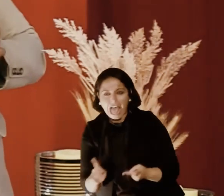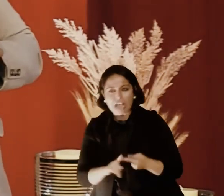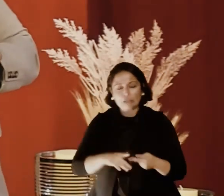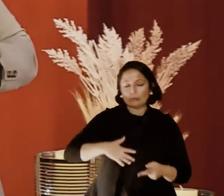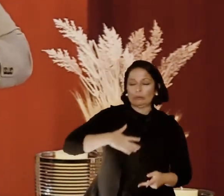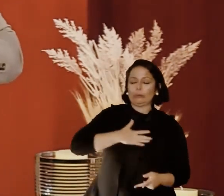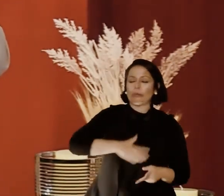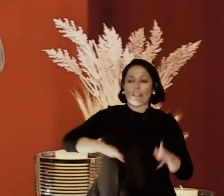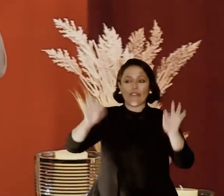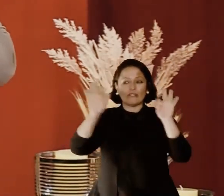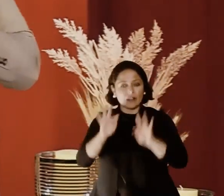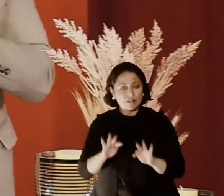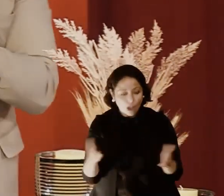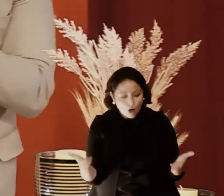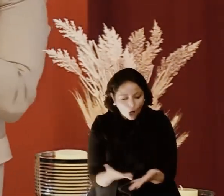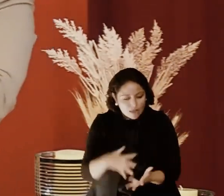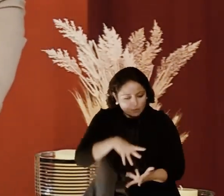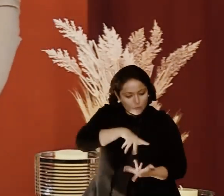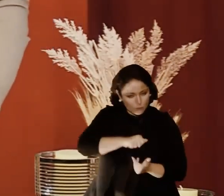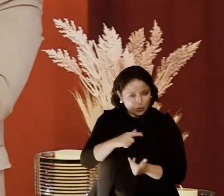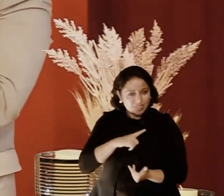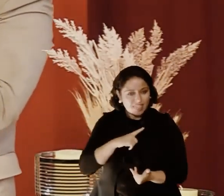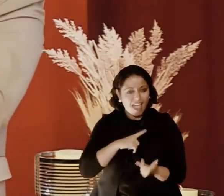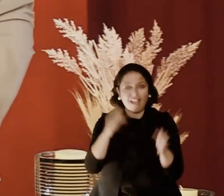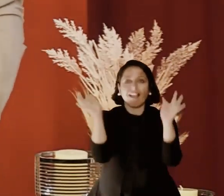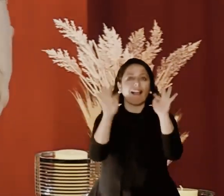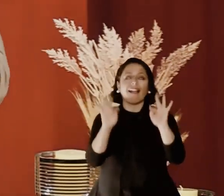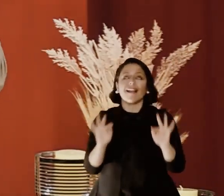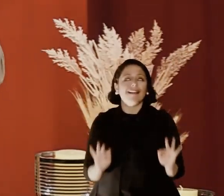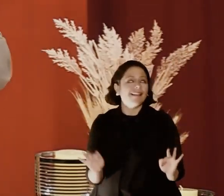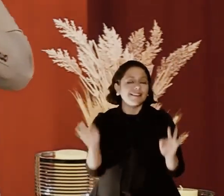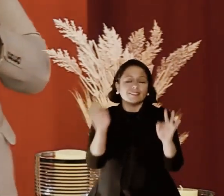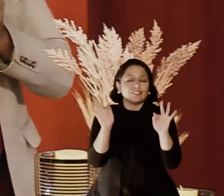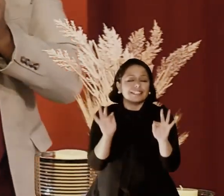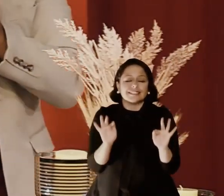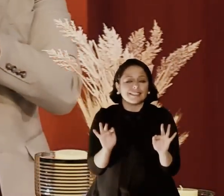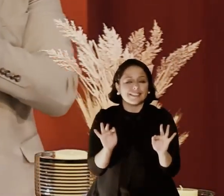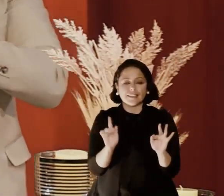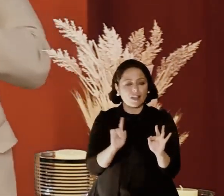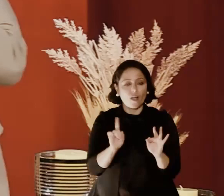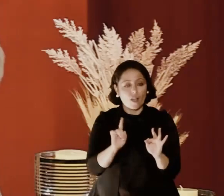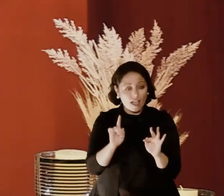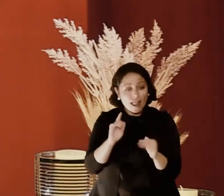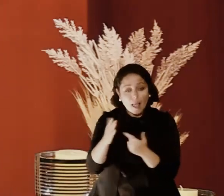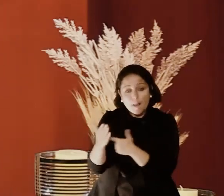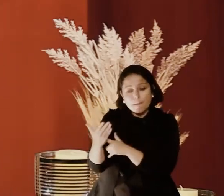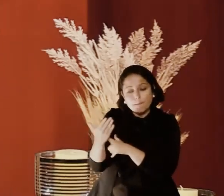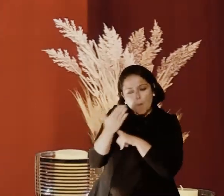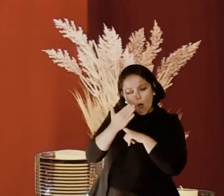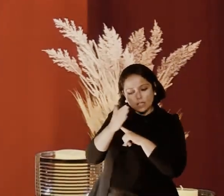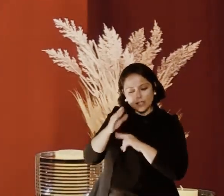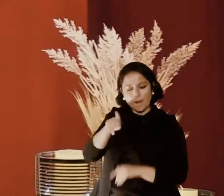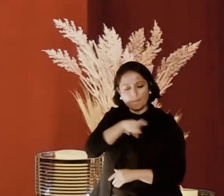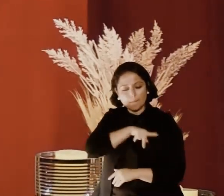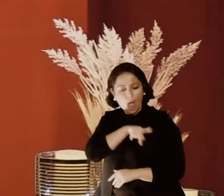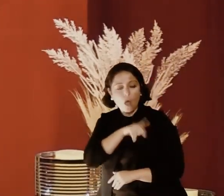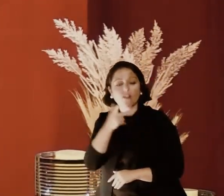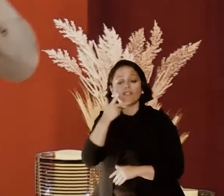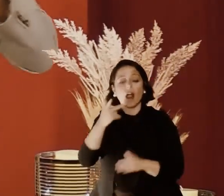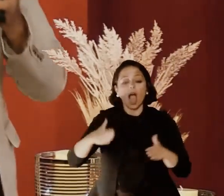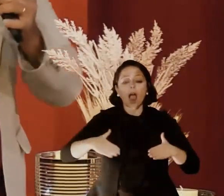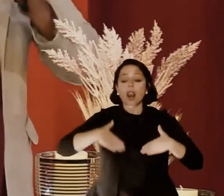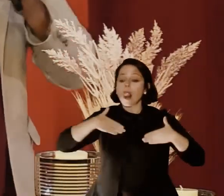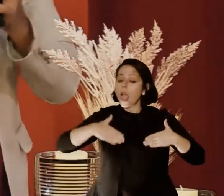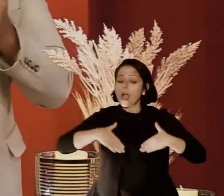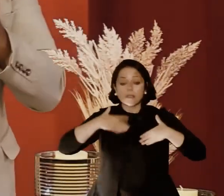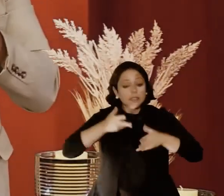aqui. Veja bem, preste atenção. Ele nos promete e também nos exorta, através, por exemplo, de Paulo, que vai dizer: alegrem-se